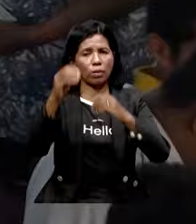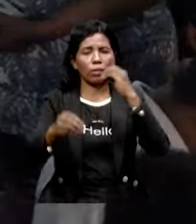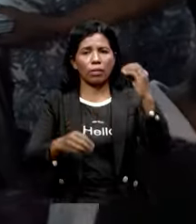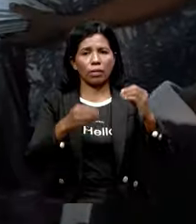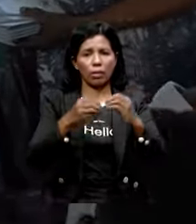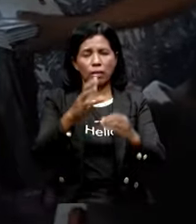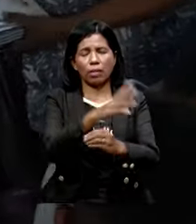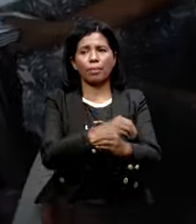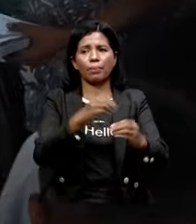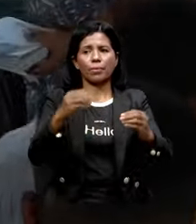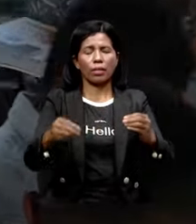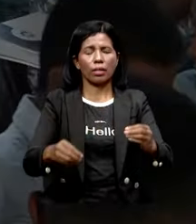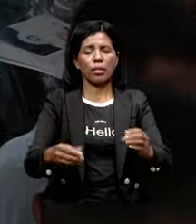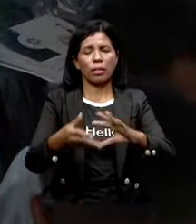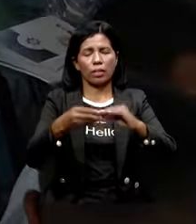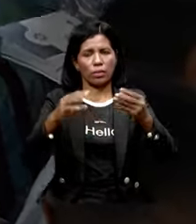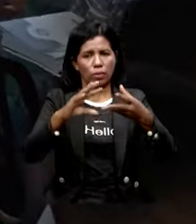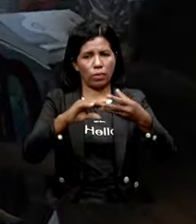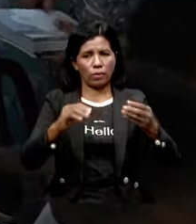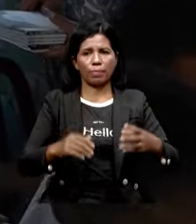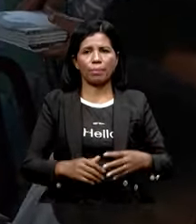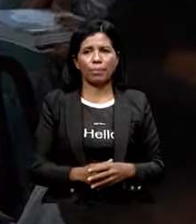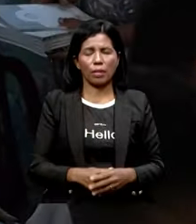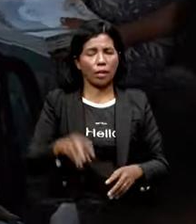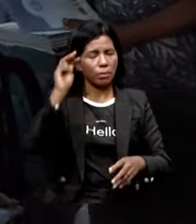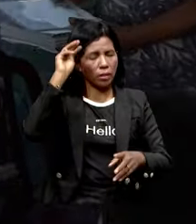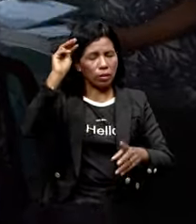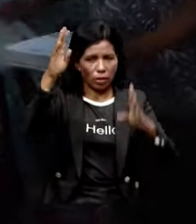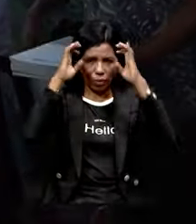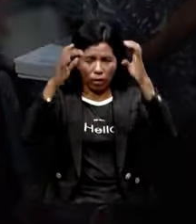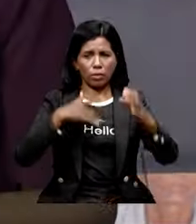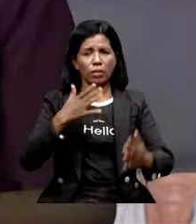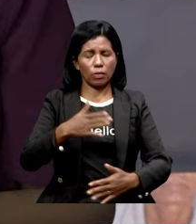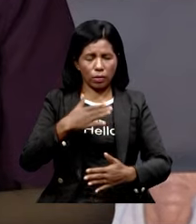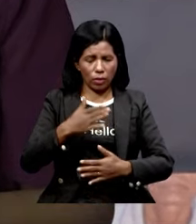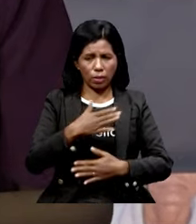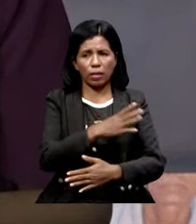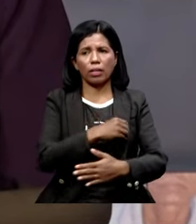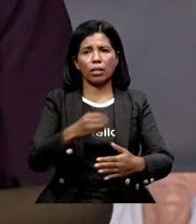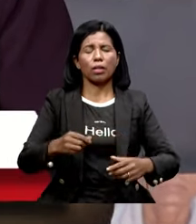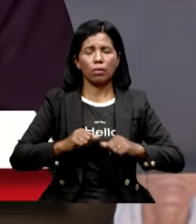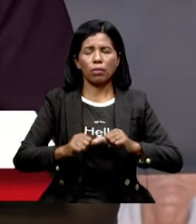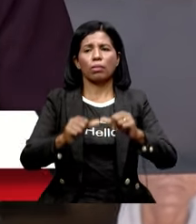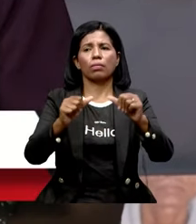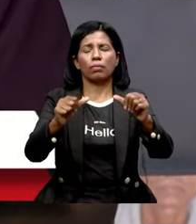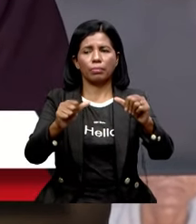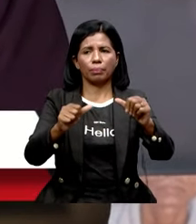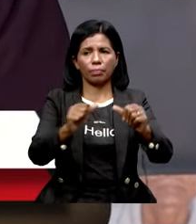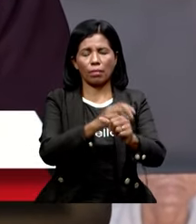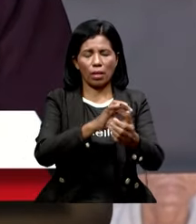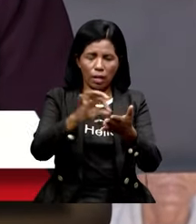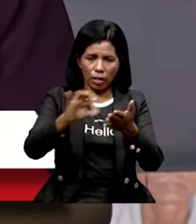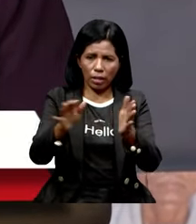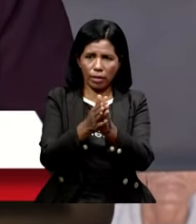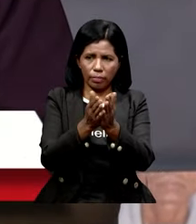saudoso Nino Cunha Santana ni história. O Ministério da Educação aprecia Teptebes e continua, convida autor Sira a tu continuar a querer